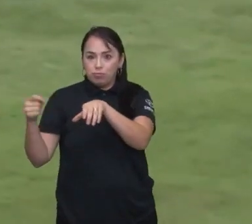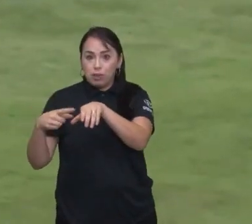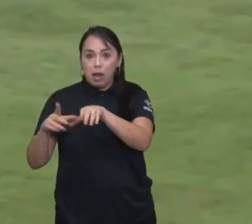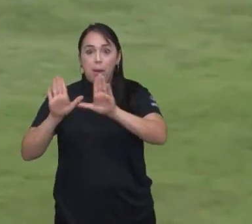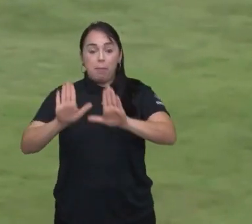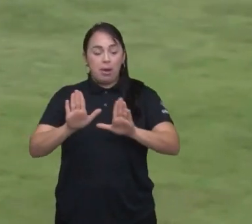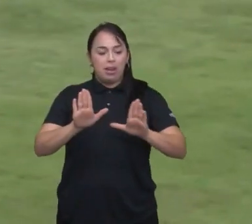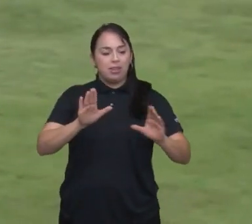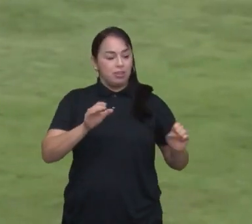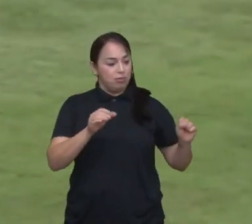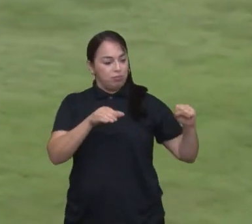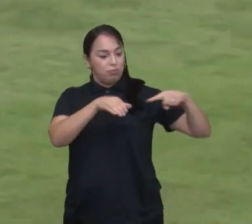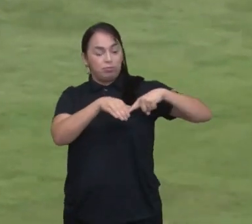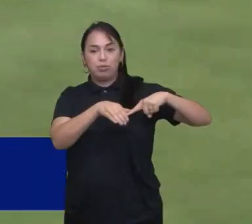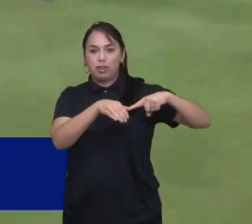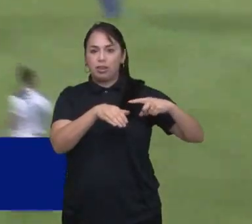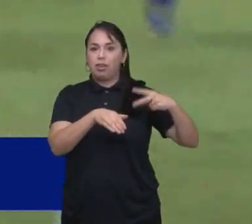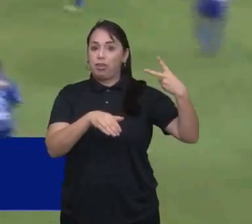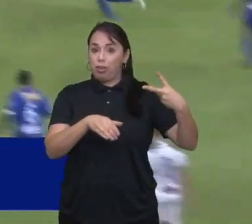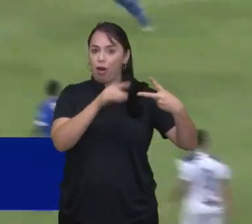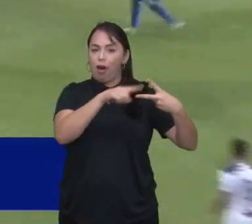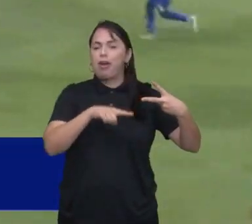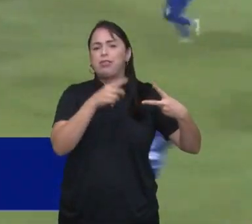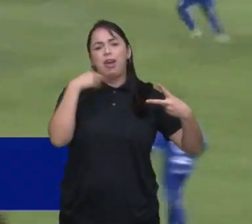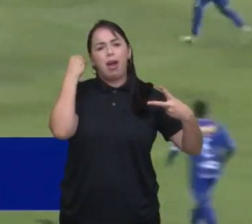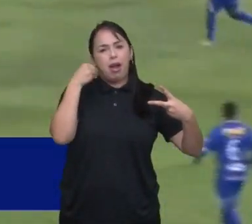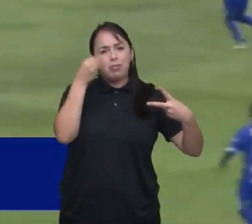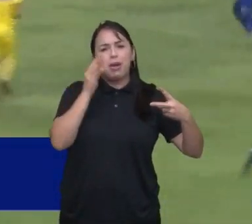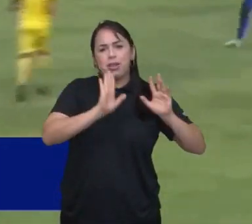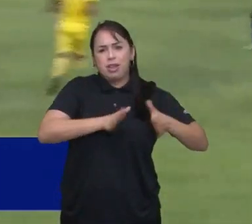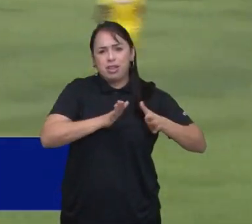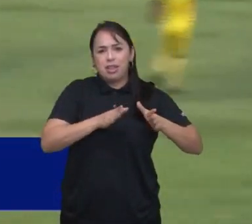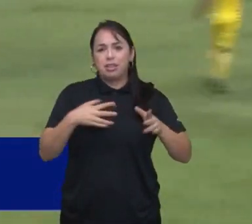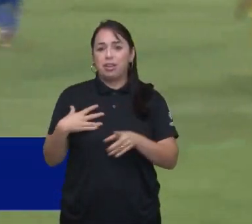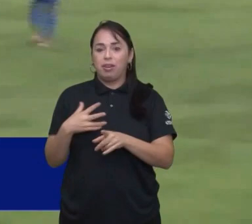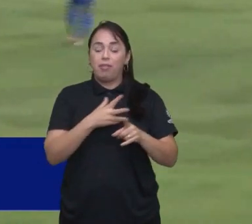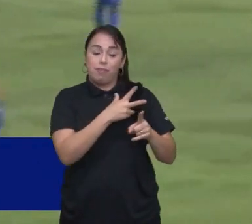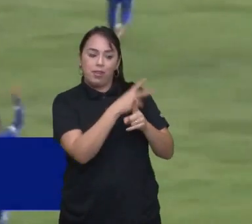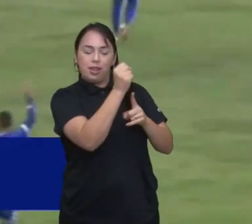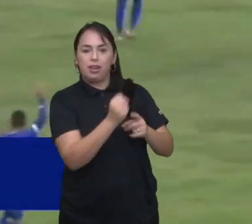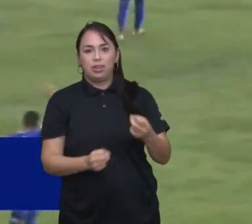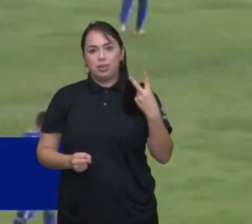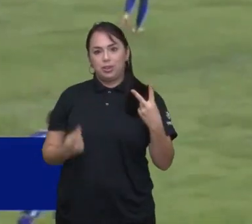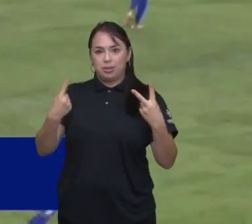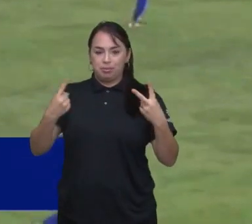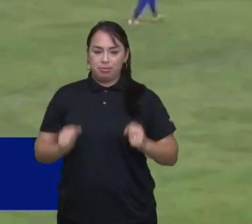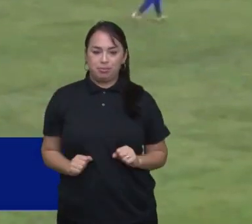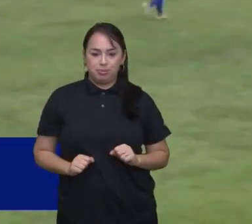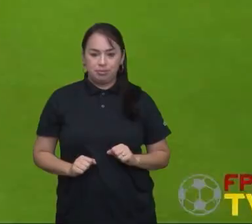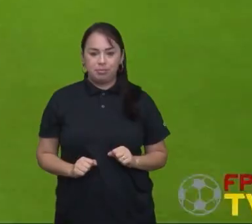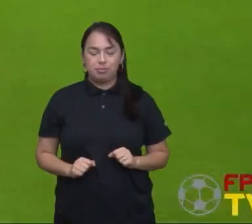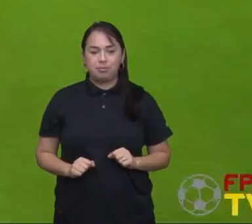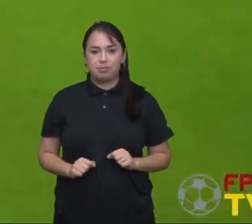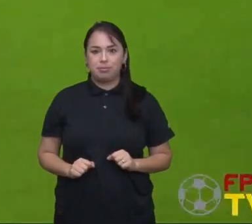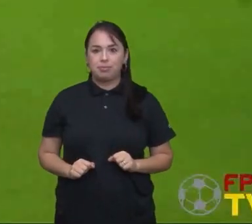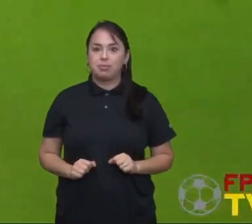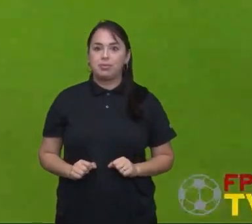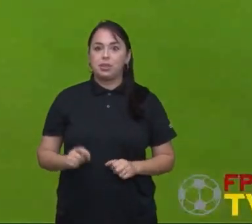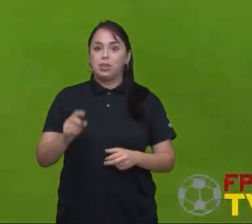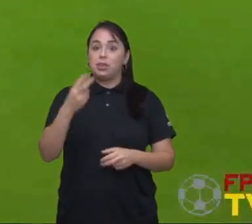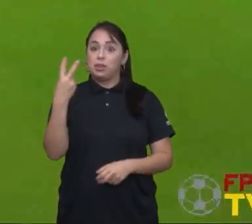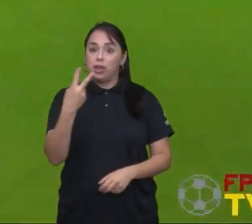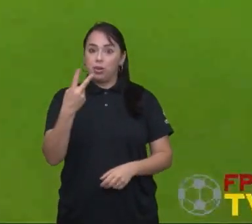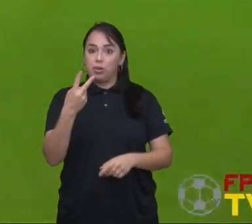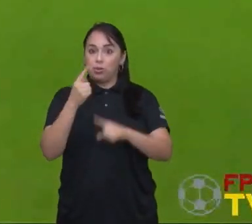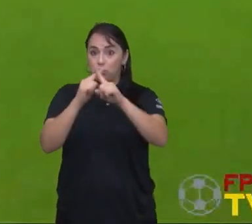virada no fim do jogo com 2 gols do experiente Jorge Mauá. Vitória do Suzano, 2-1. Na segunda